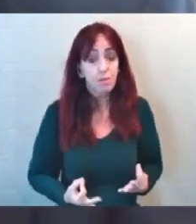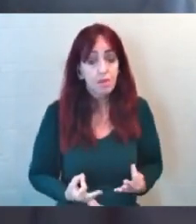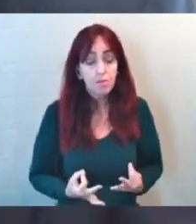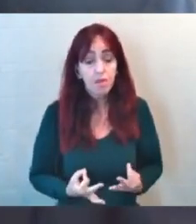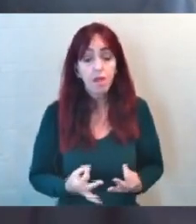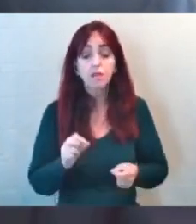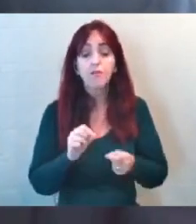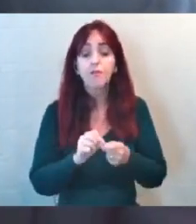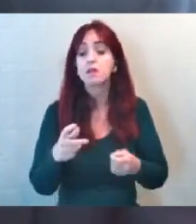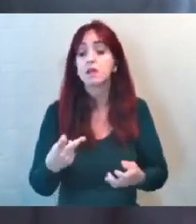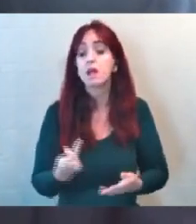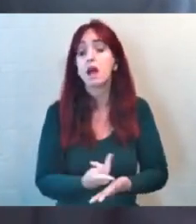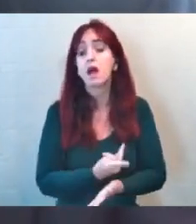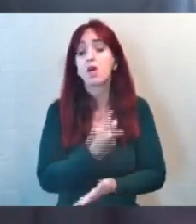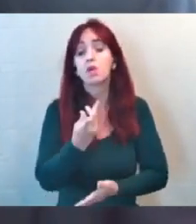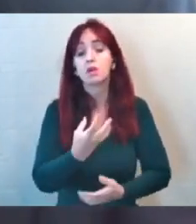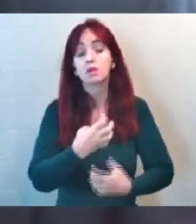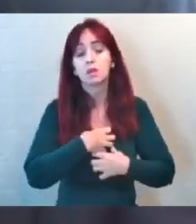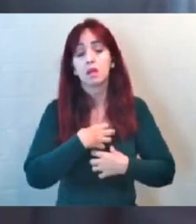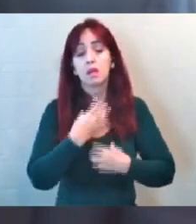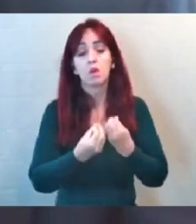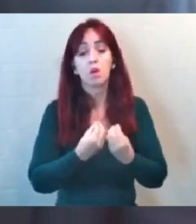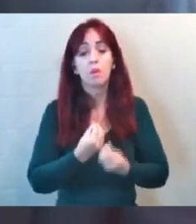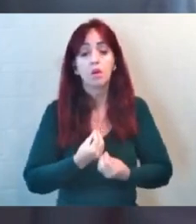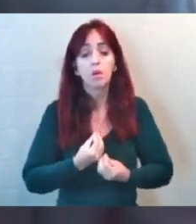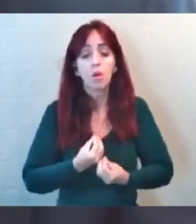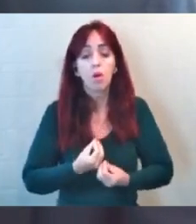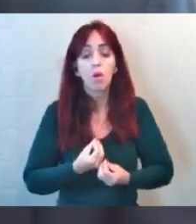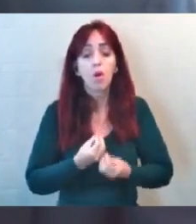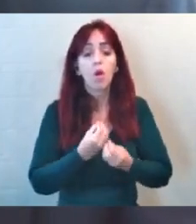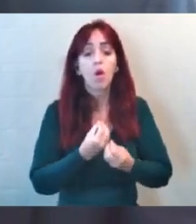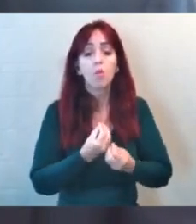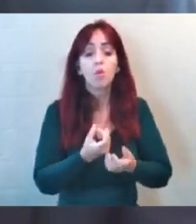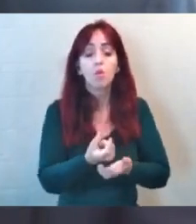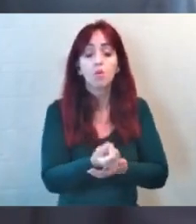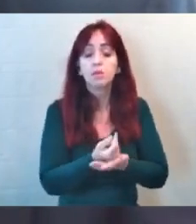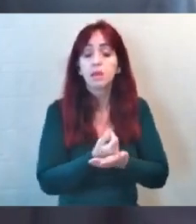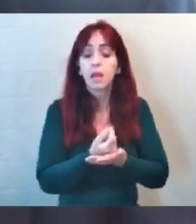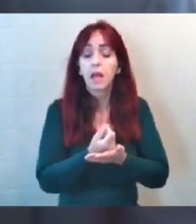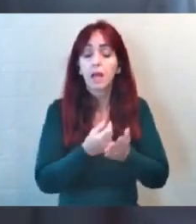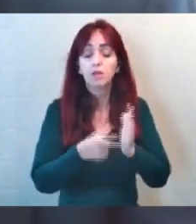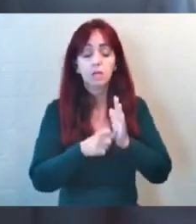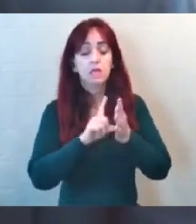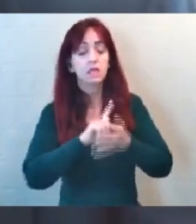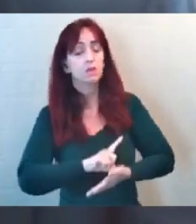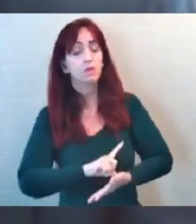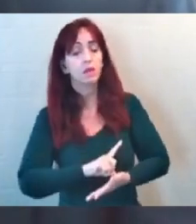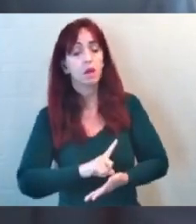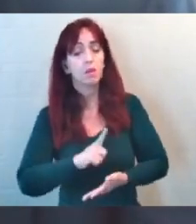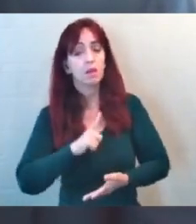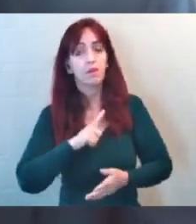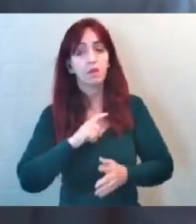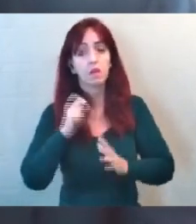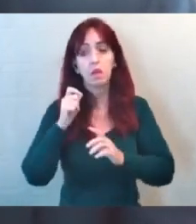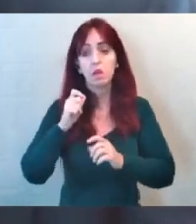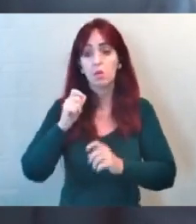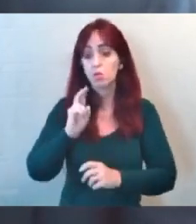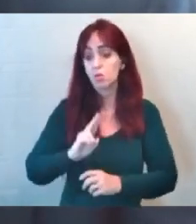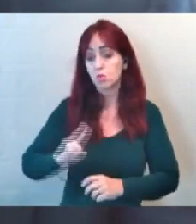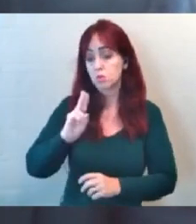a forma como os créditos adquiridos antecipadamente vão ser